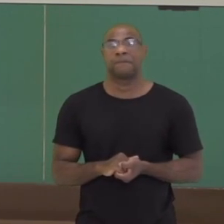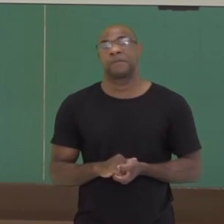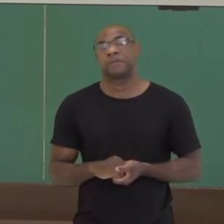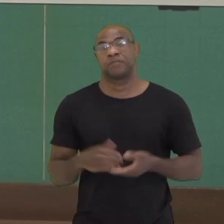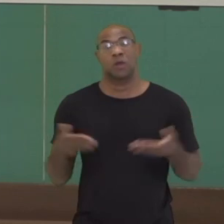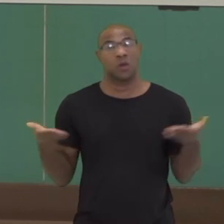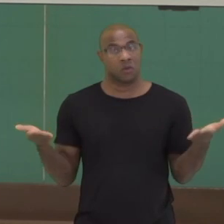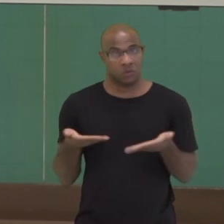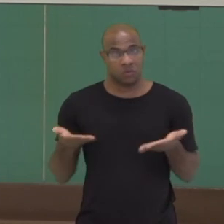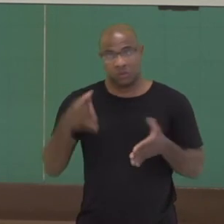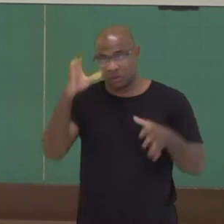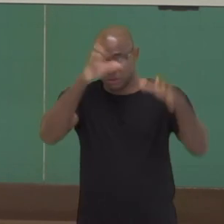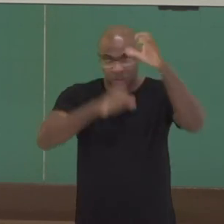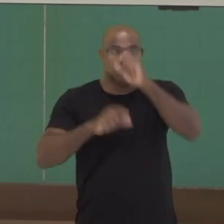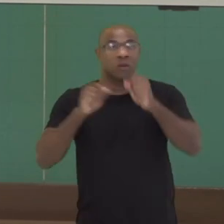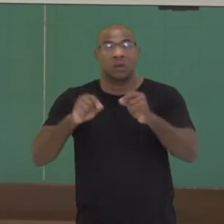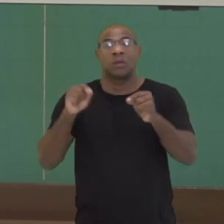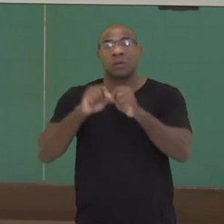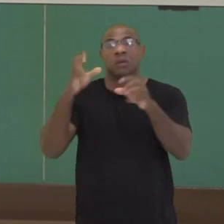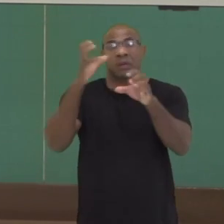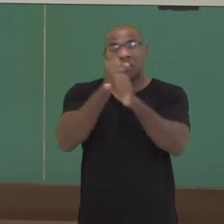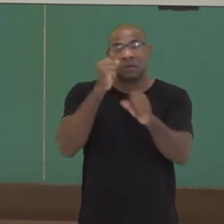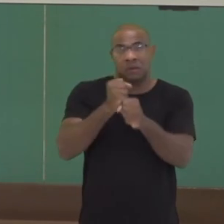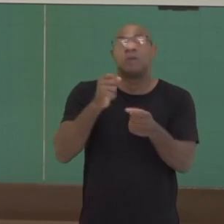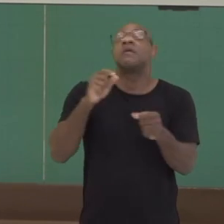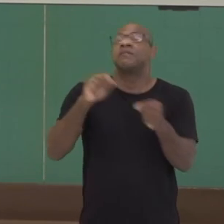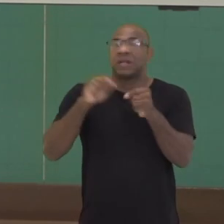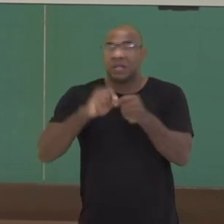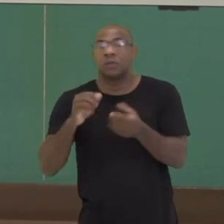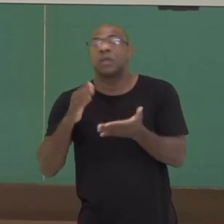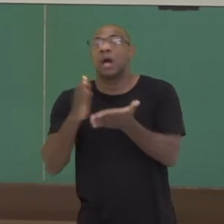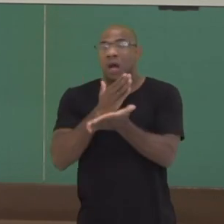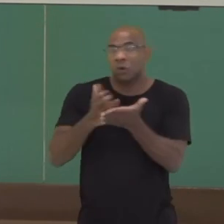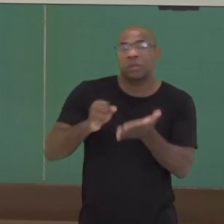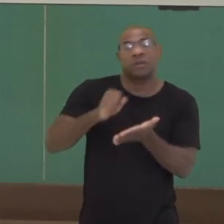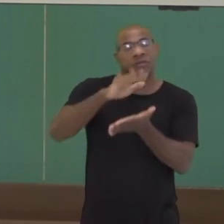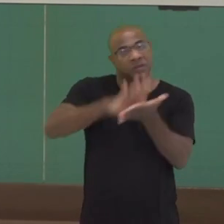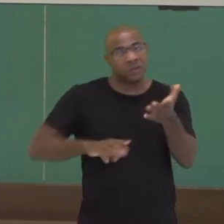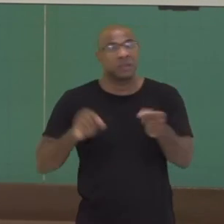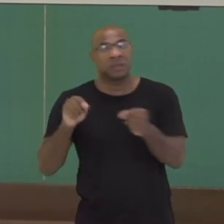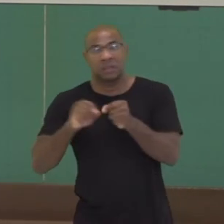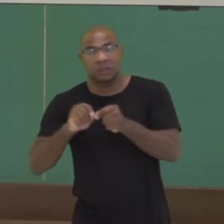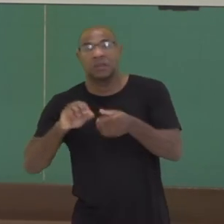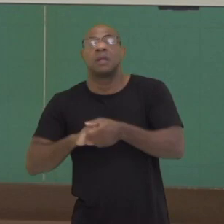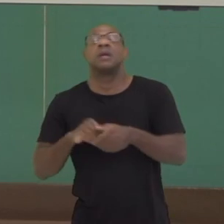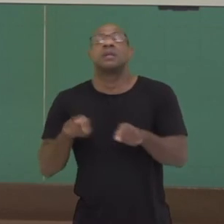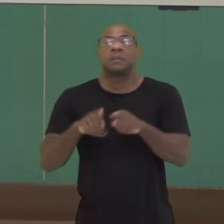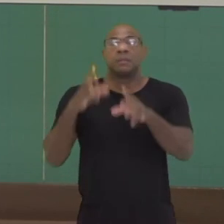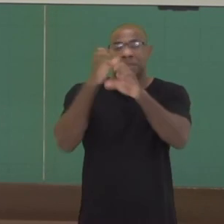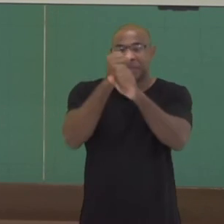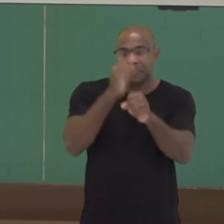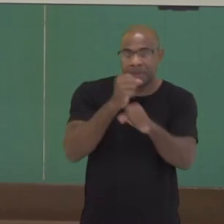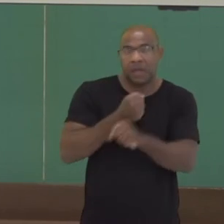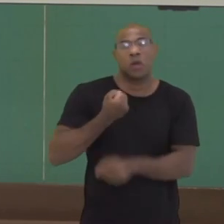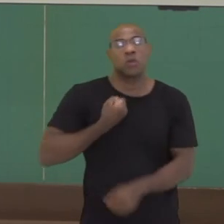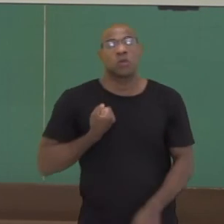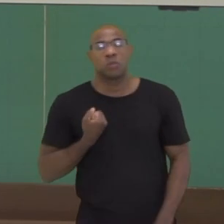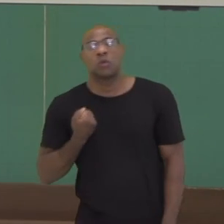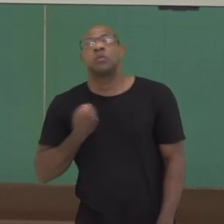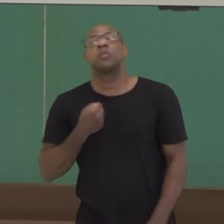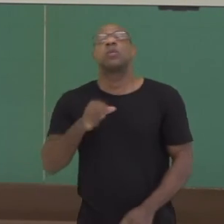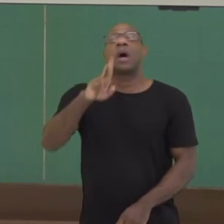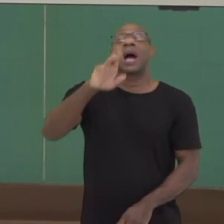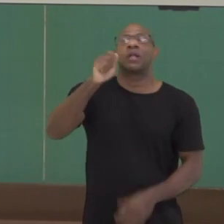Nesta aula, nós resolvemos alguns exercícios envolvendo operações com os números racionais, na sua